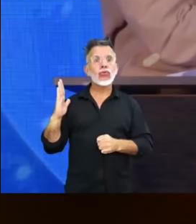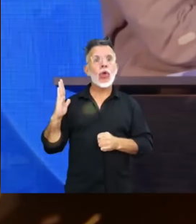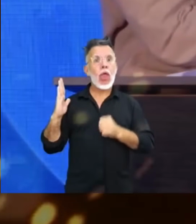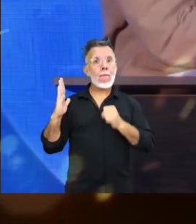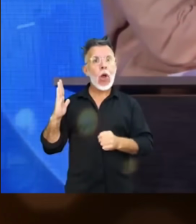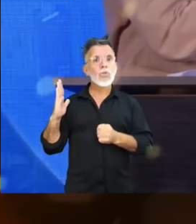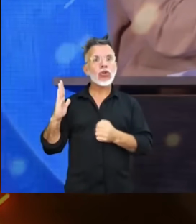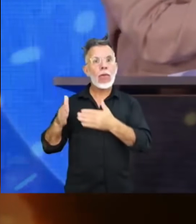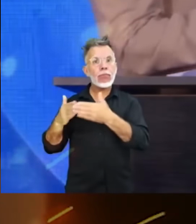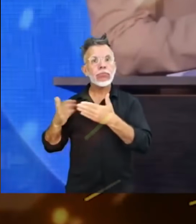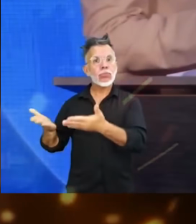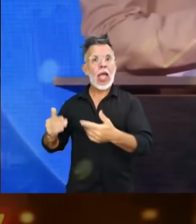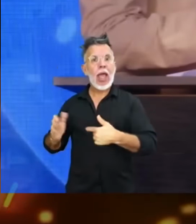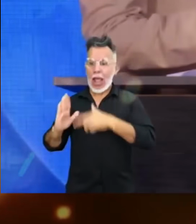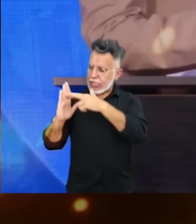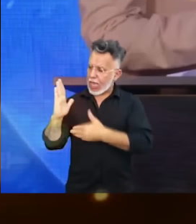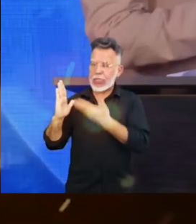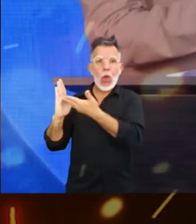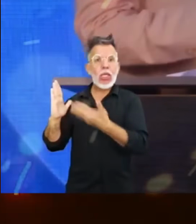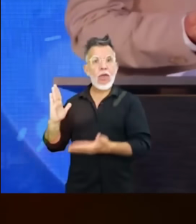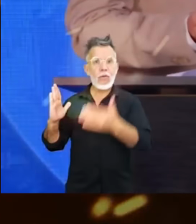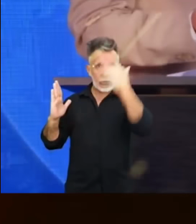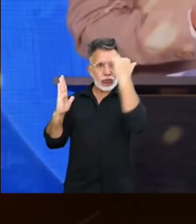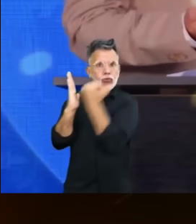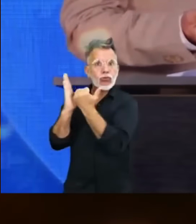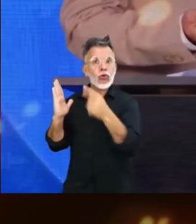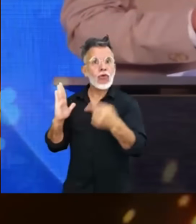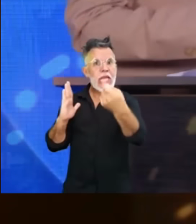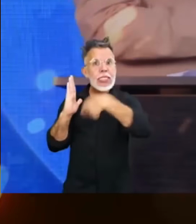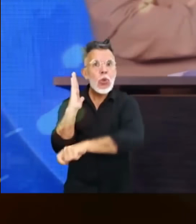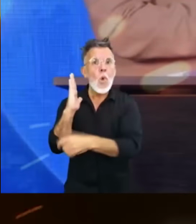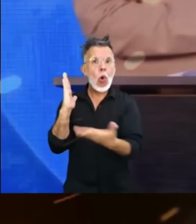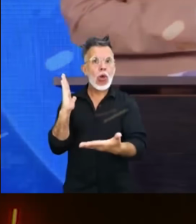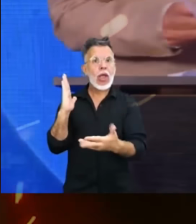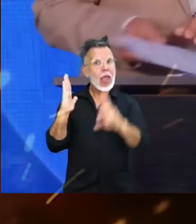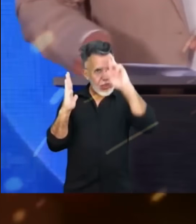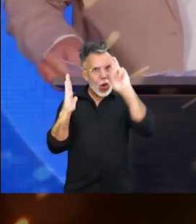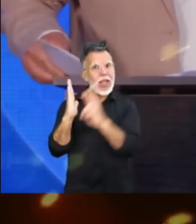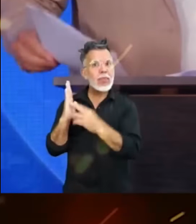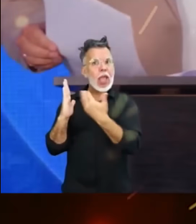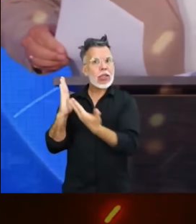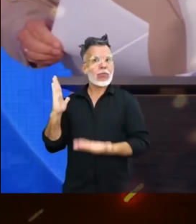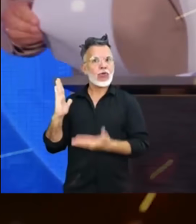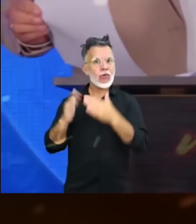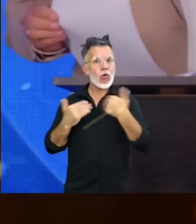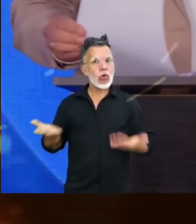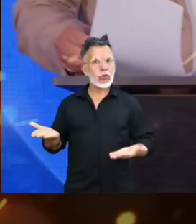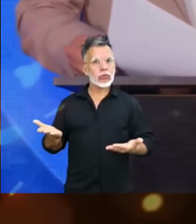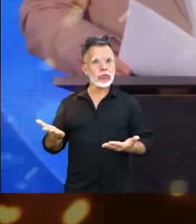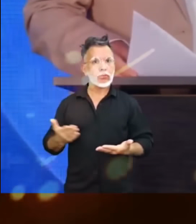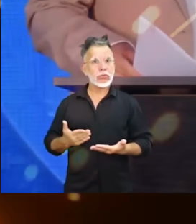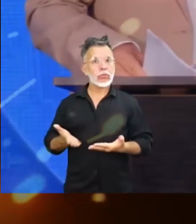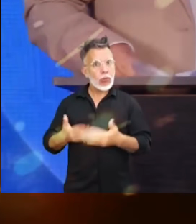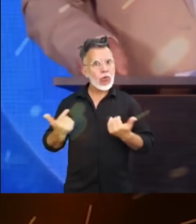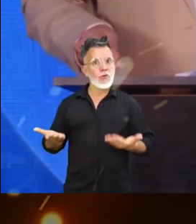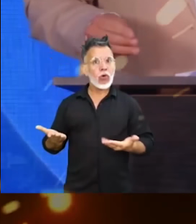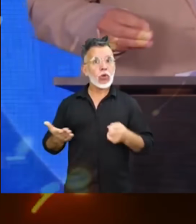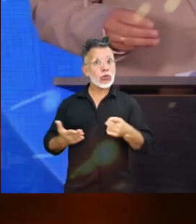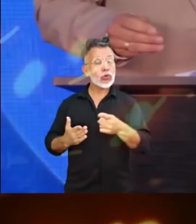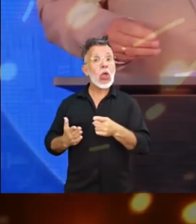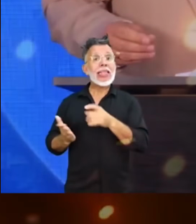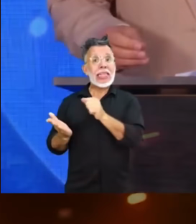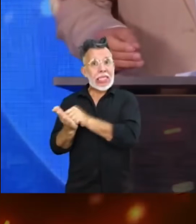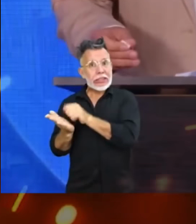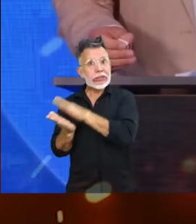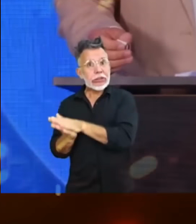as regras estão aqui e o senhor assinou o Senor não respeita por favor OK o senhor está sendo advertido e o